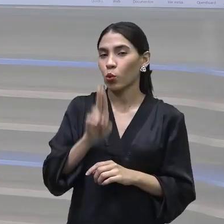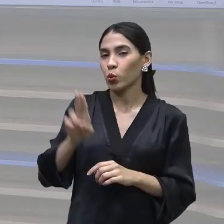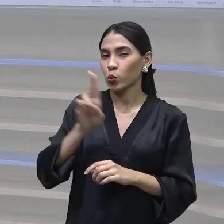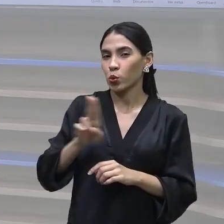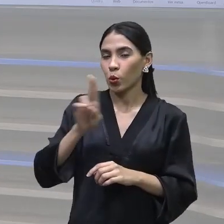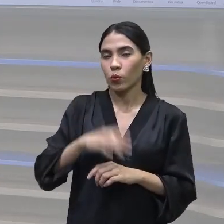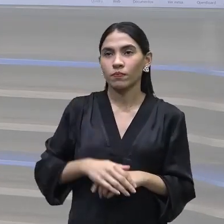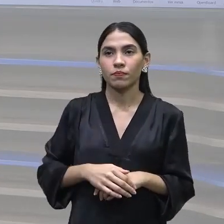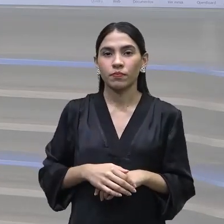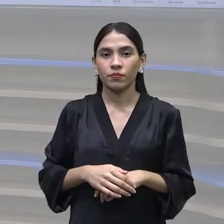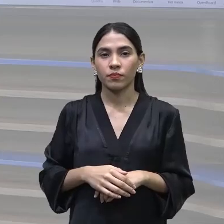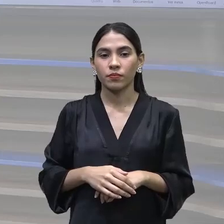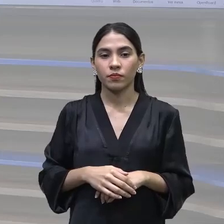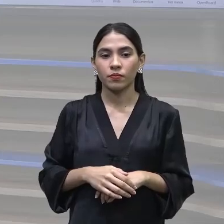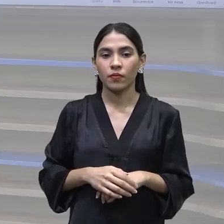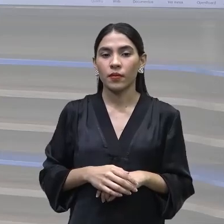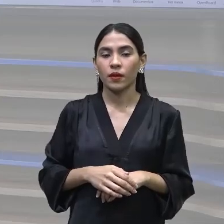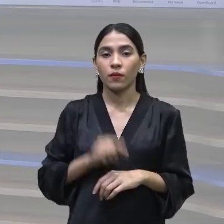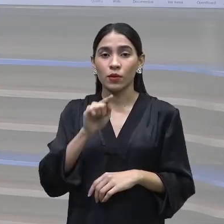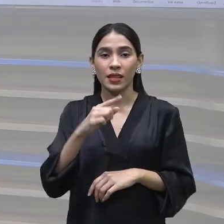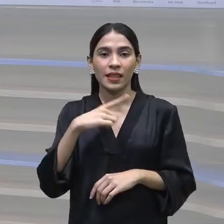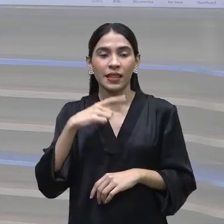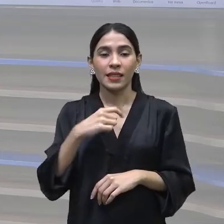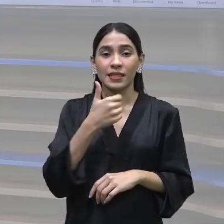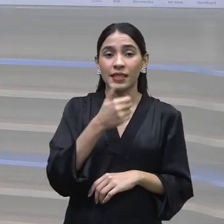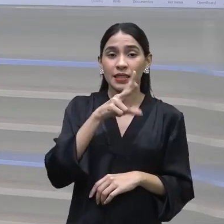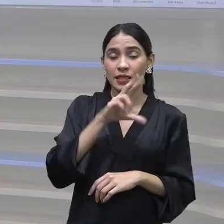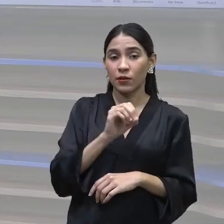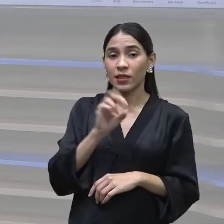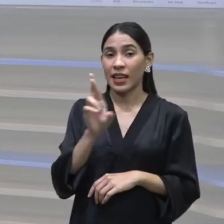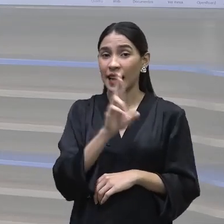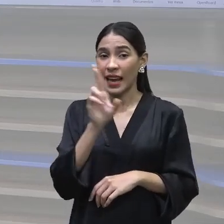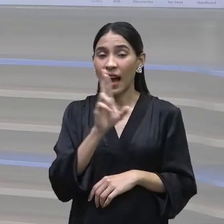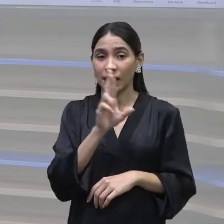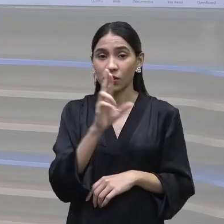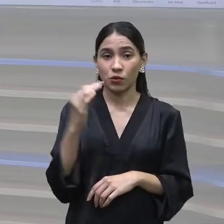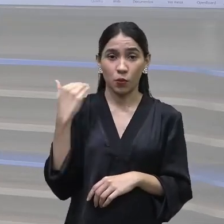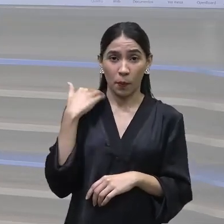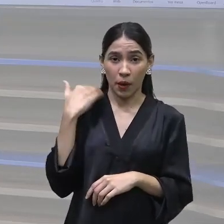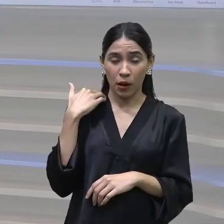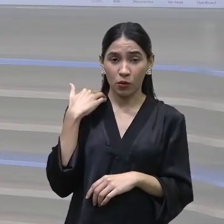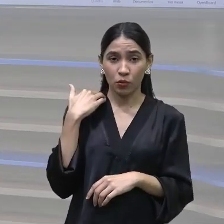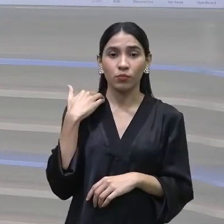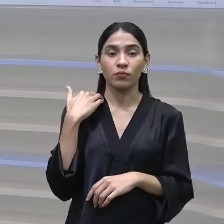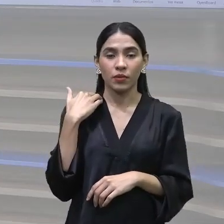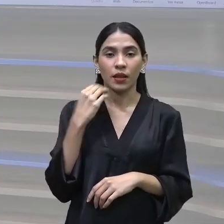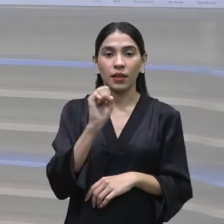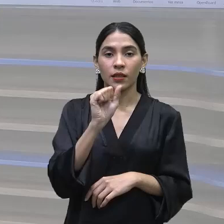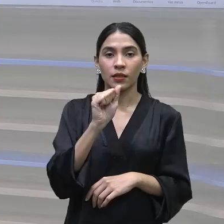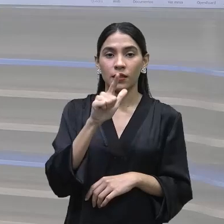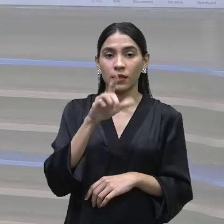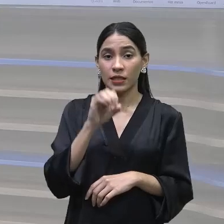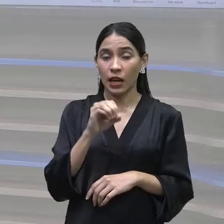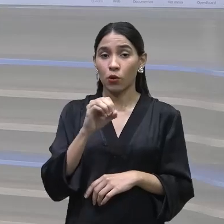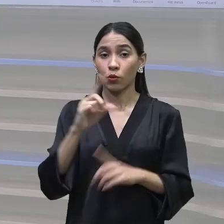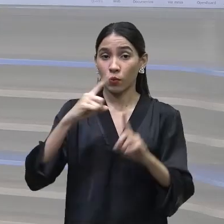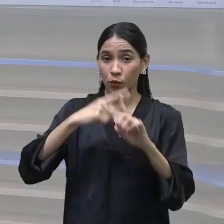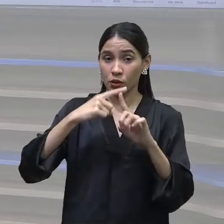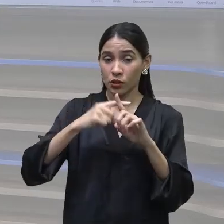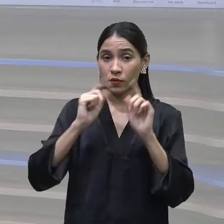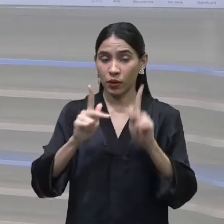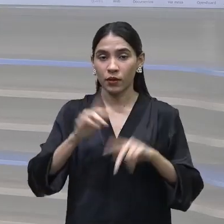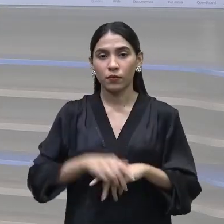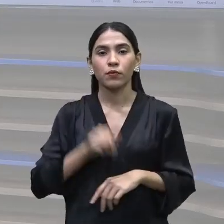exemplo. Você tem aí ainda R$150 na sua conta positivo, beleza? Você pode usar